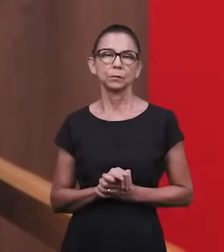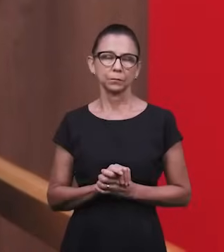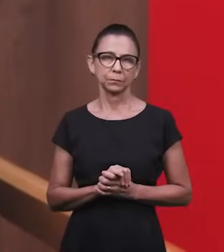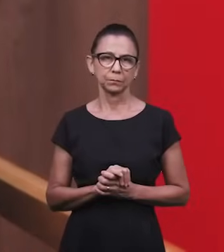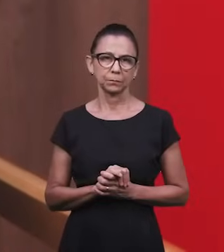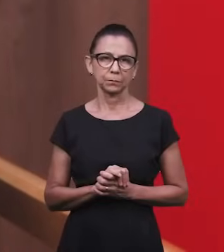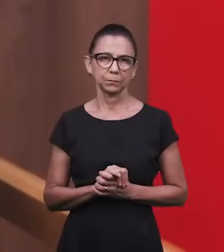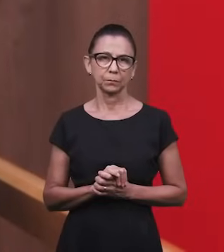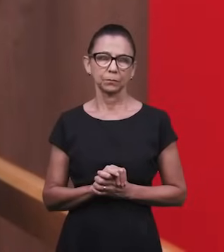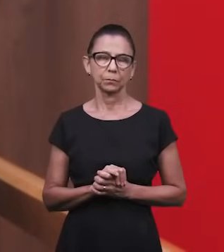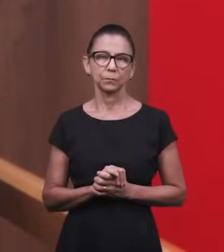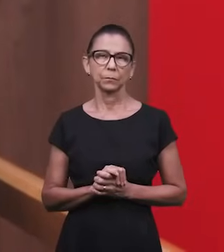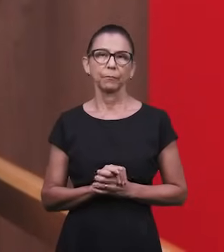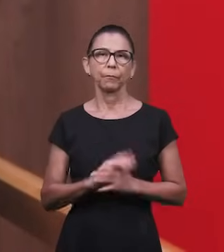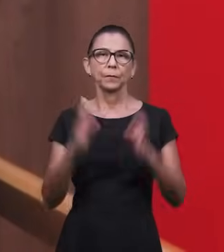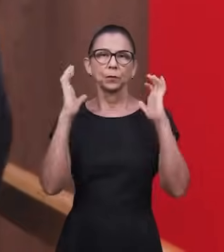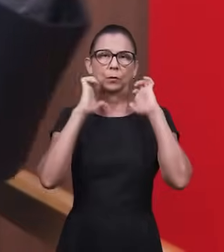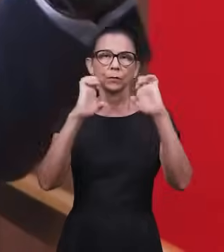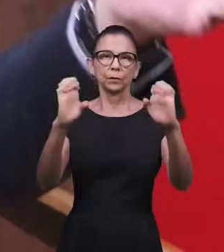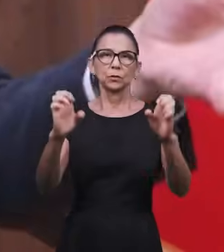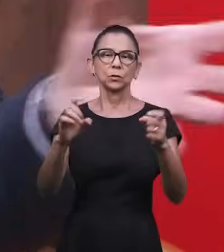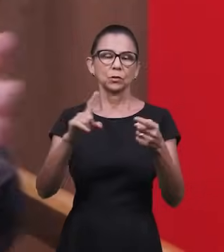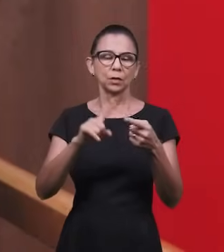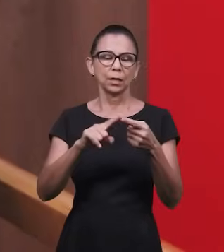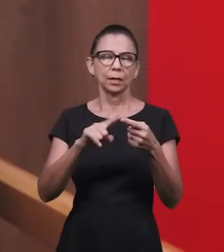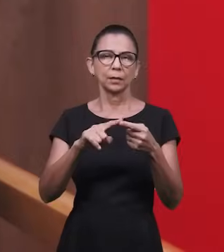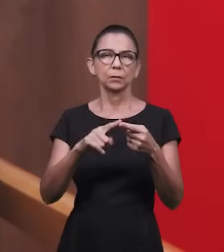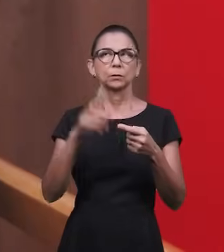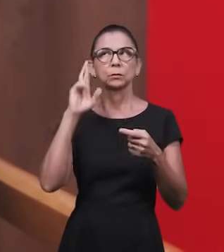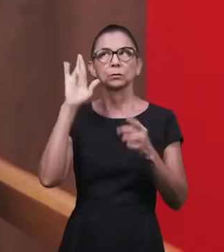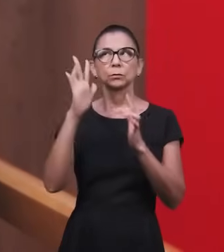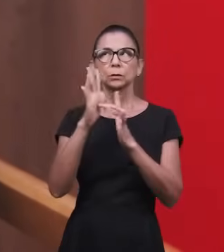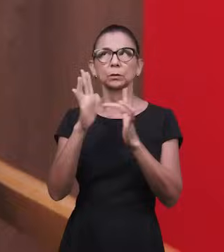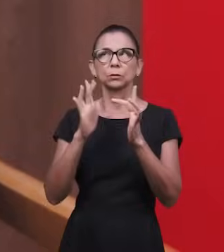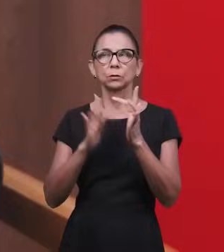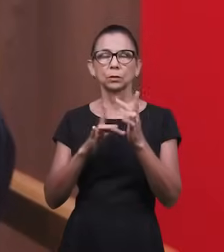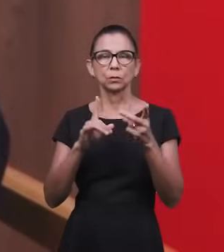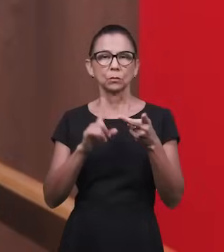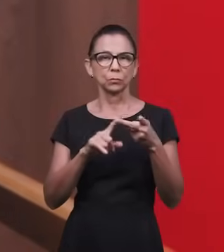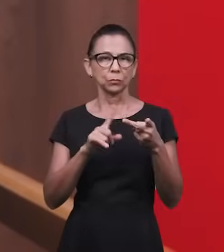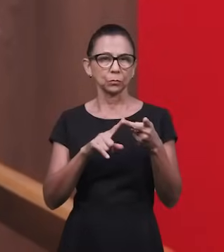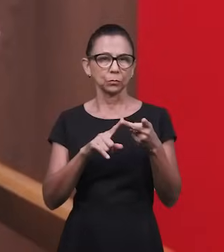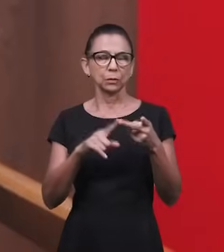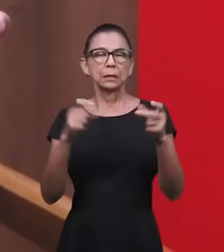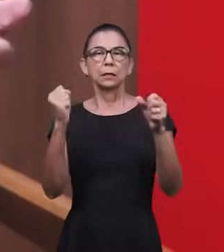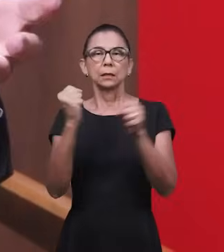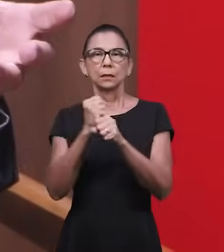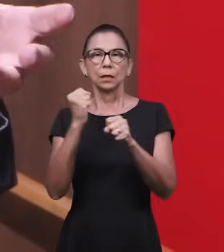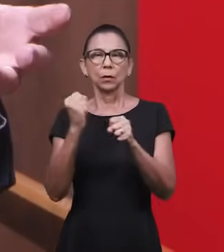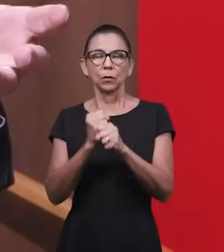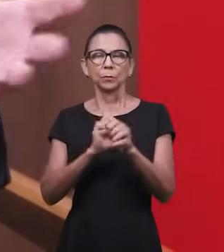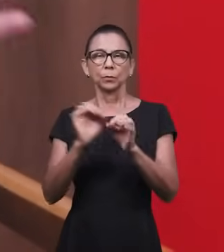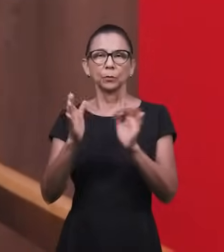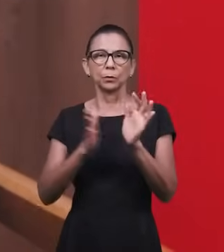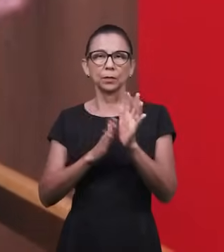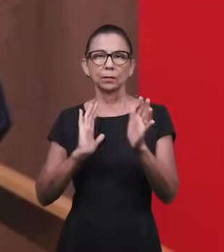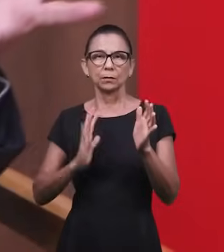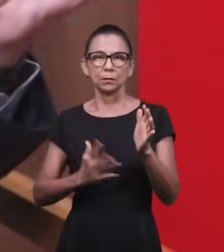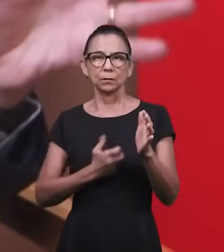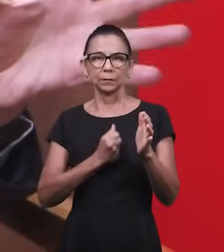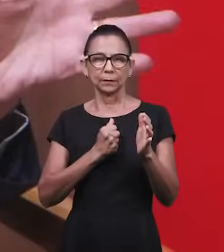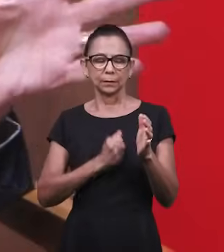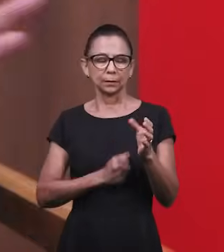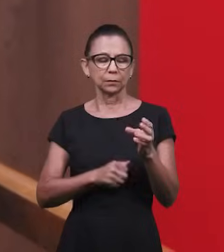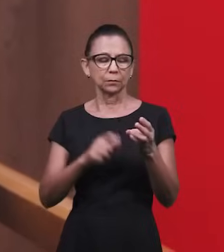Evangelho, do Senhor Jesus, da obra do seu Espírito, do Trombetas e Festas, qual é o